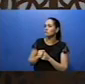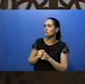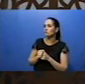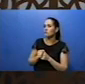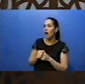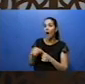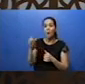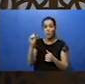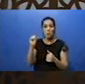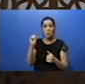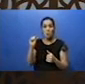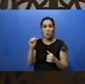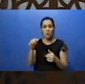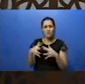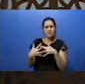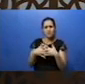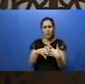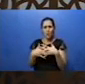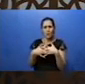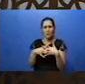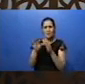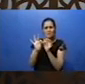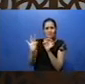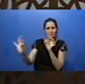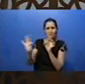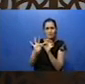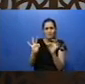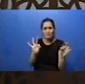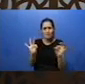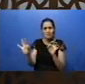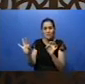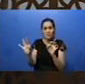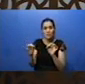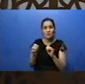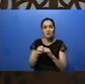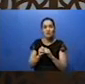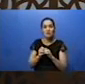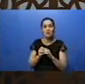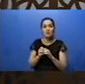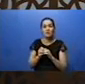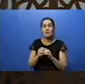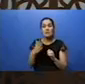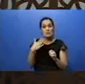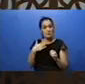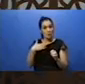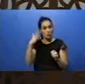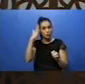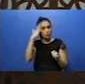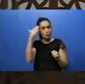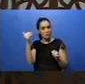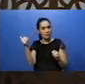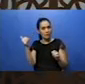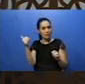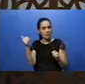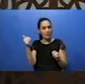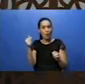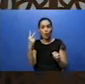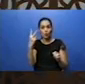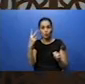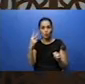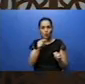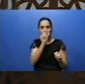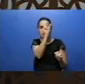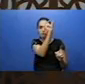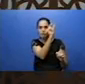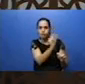É um pouco complicado medir esse pedaço. Então, se eu souber esses dois pedaços